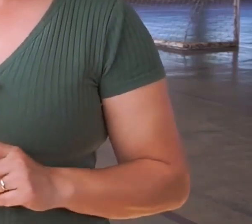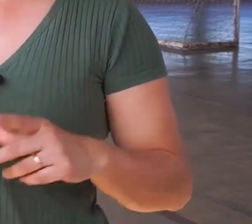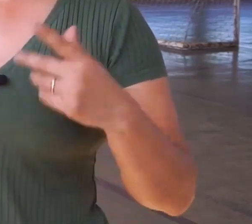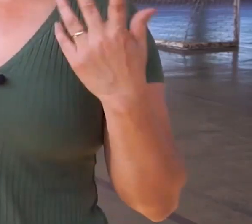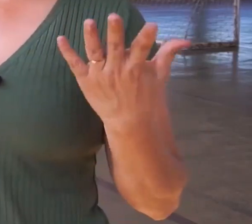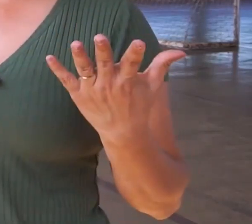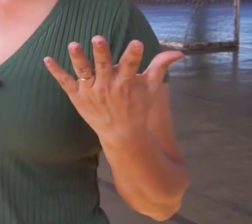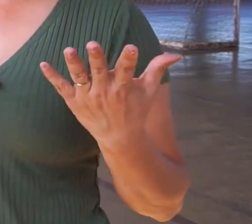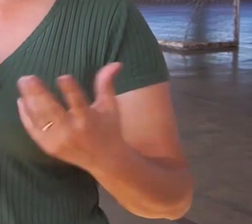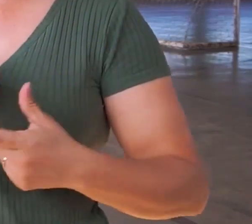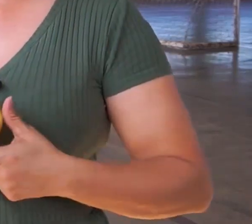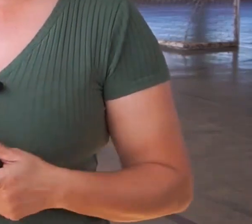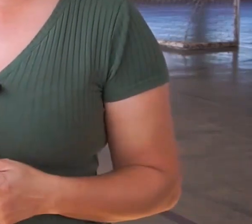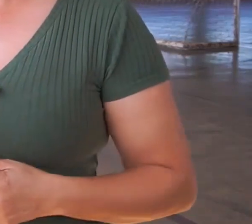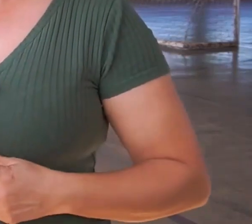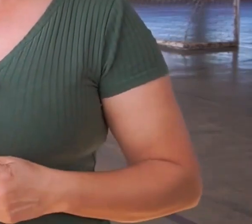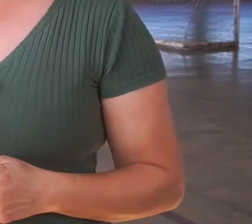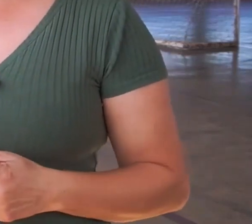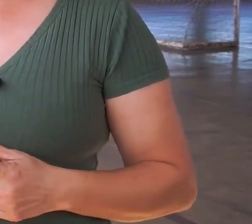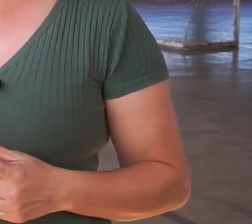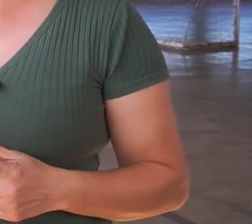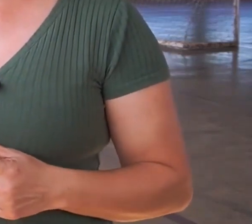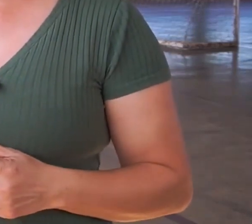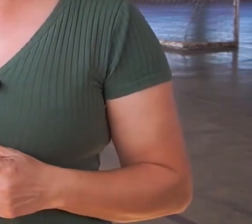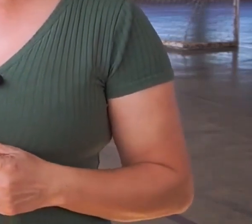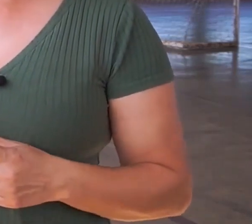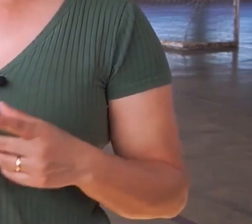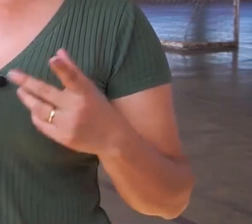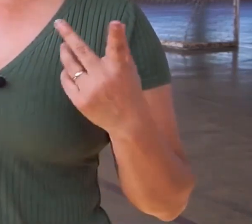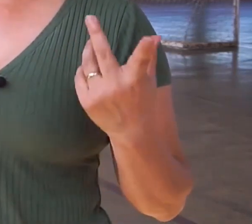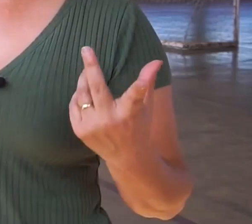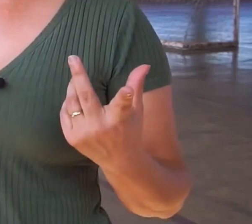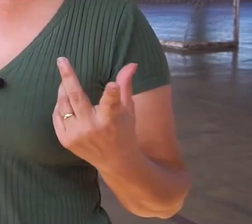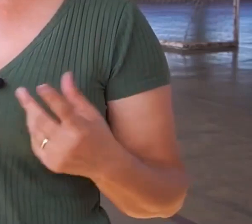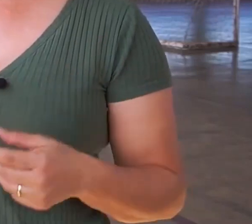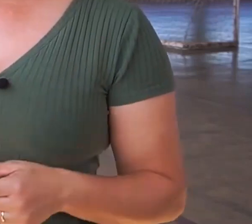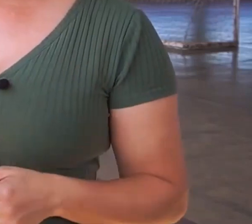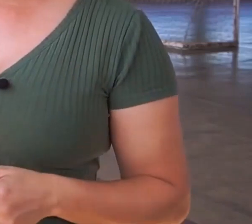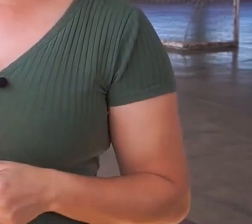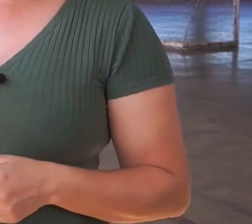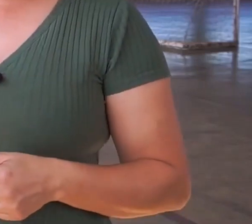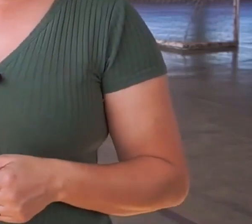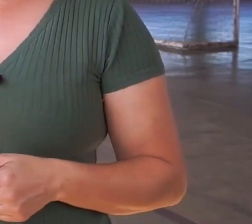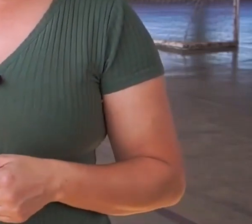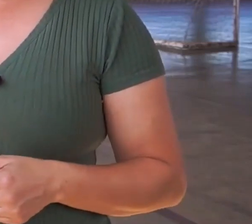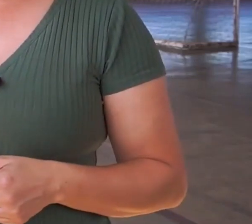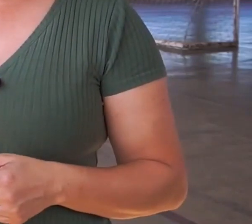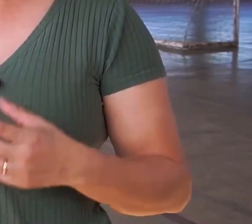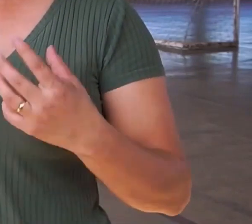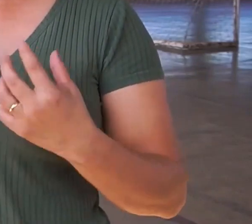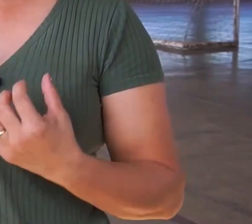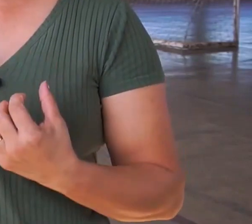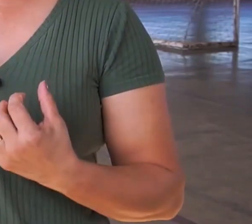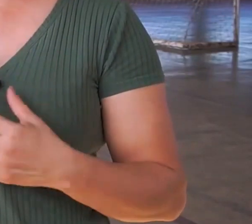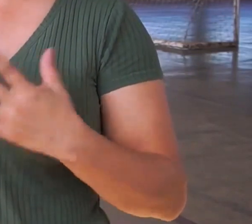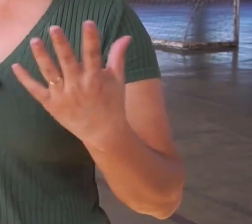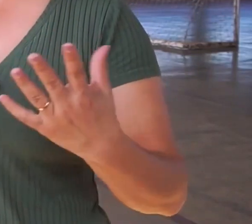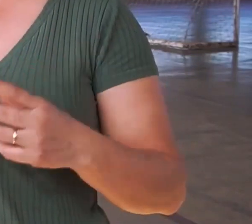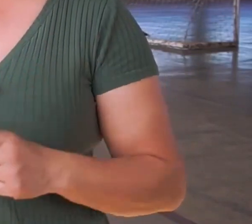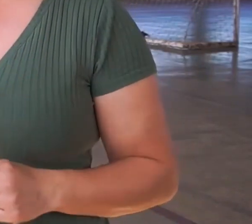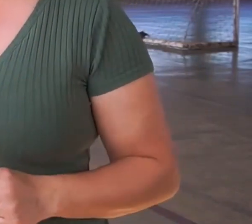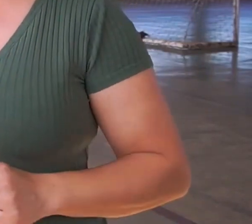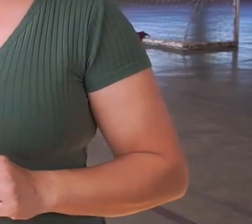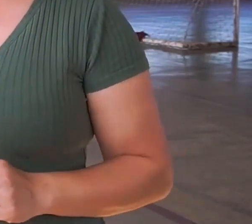verdade? Mas como será que acontece esse processo? Como que um alimento, como esta maçã, por exemplo, ao comermos